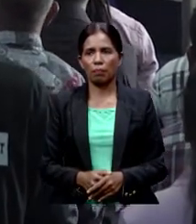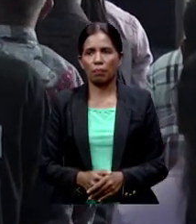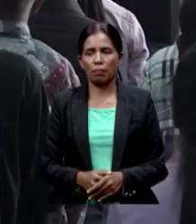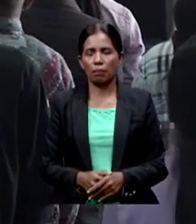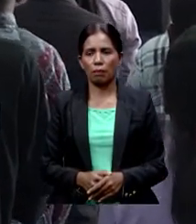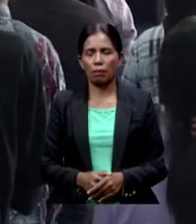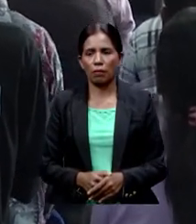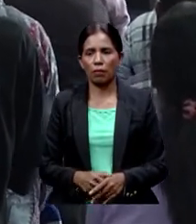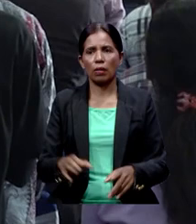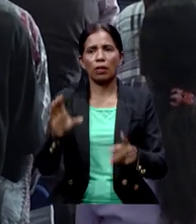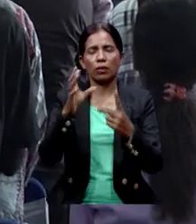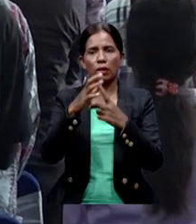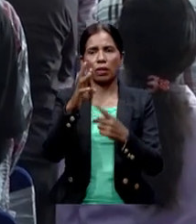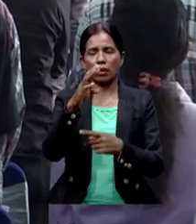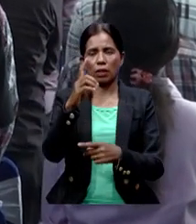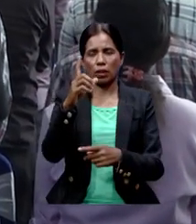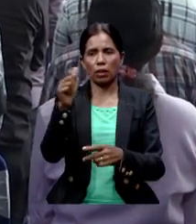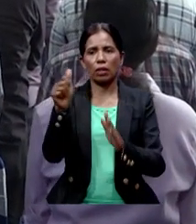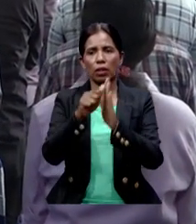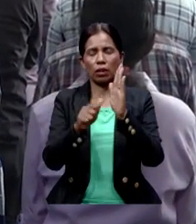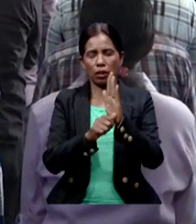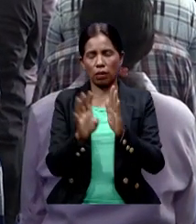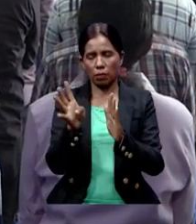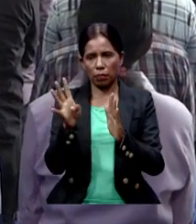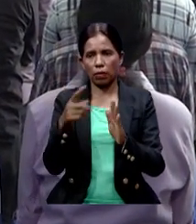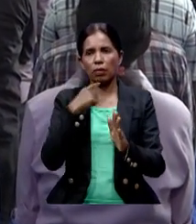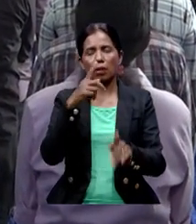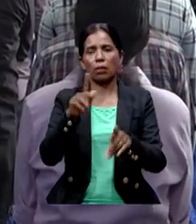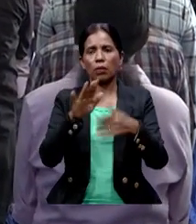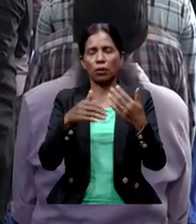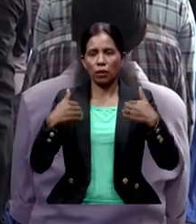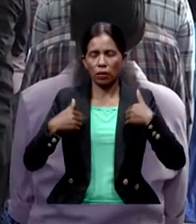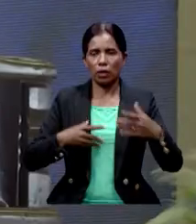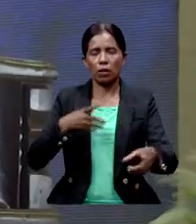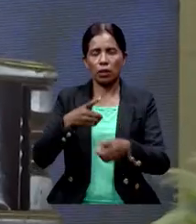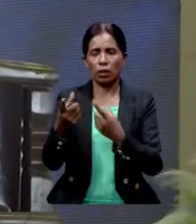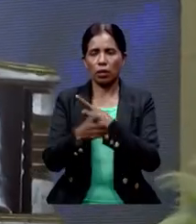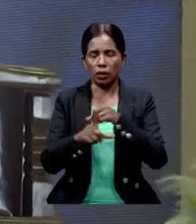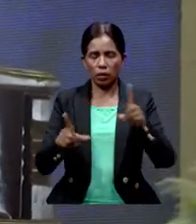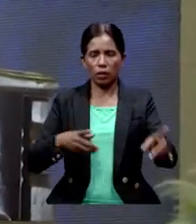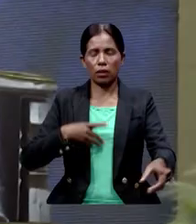E a Constituição no RTL, artigo 8.8.8, é uma rota e é direito à liberdade, qualia no